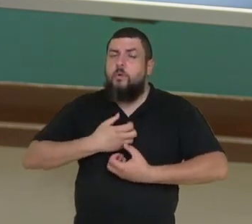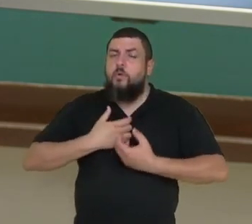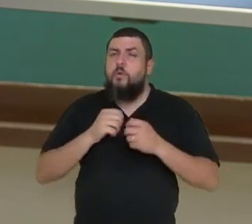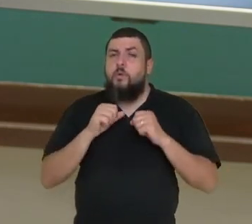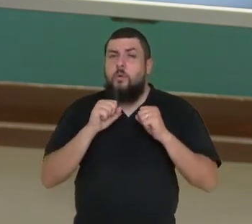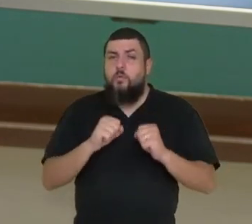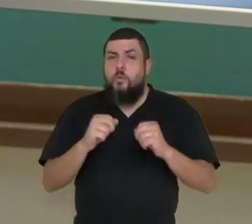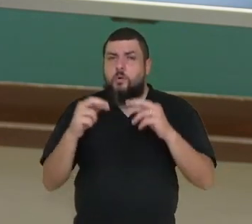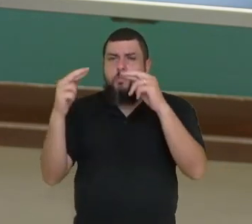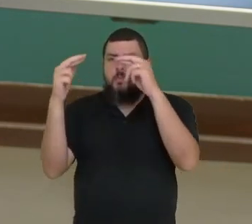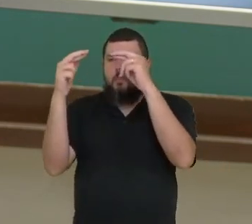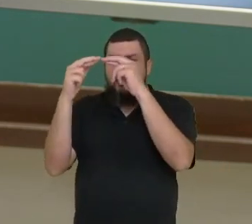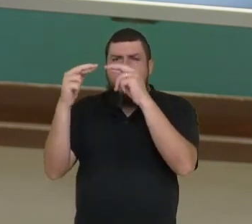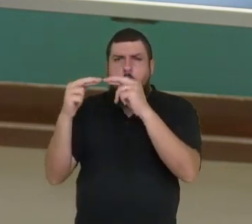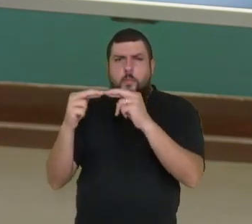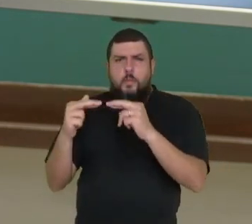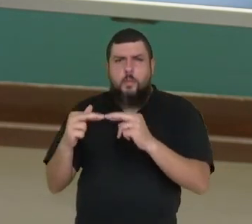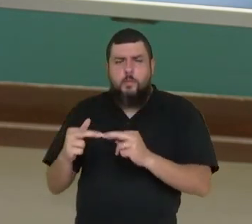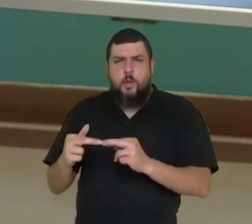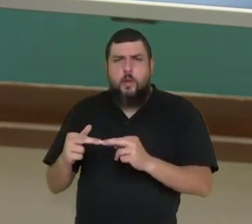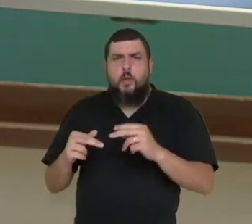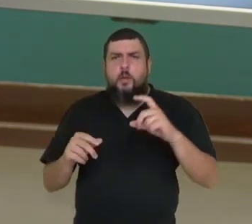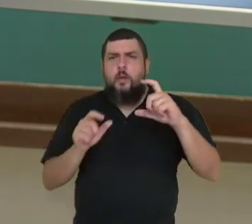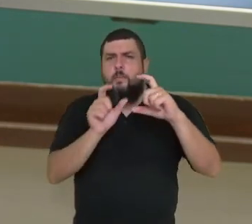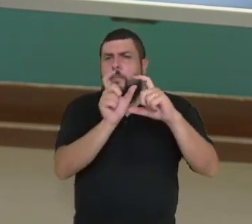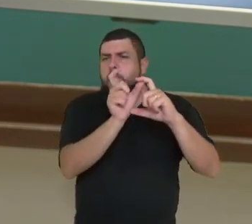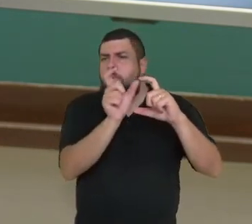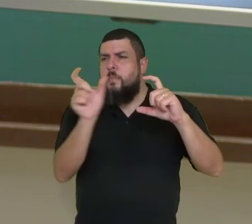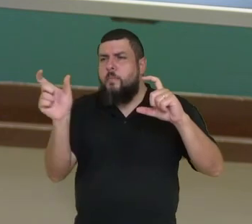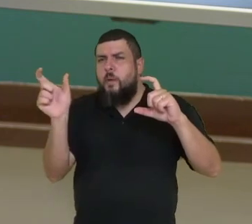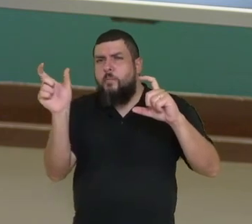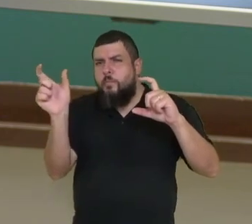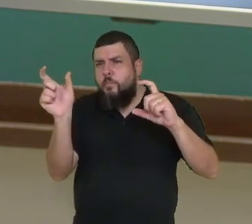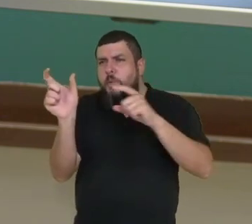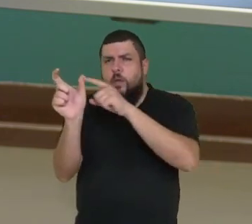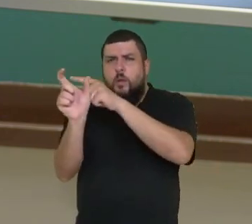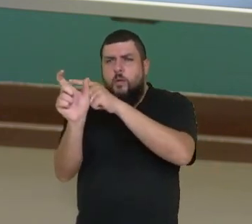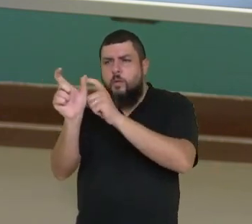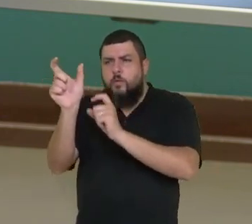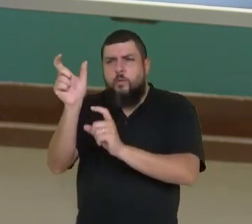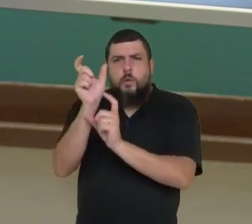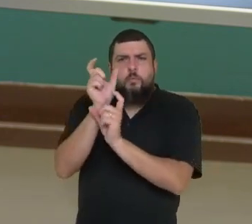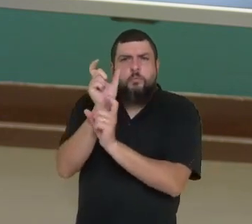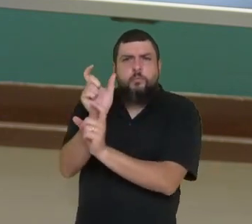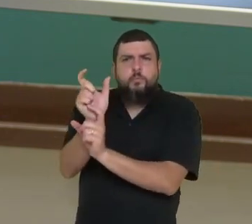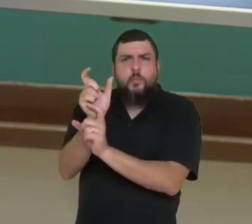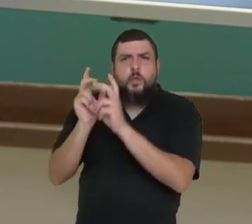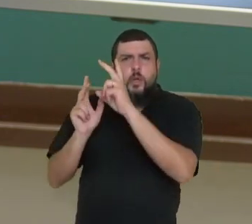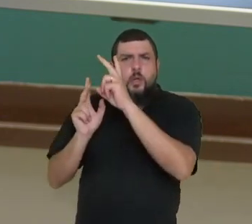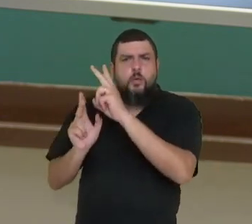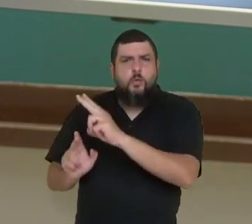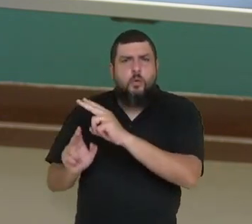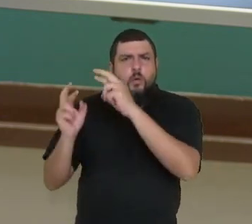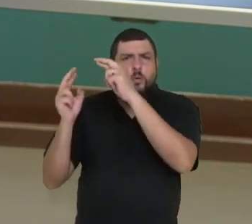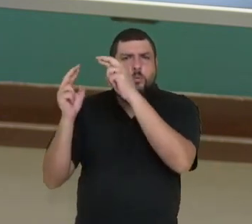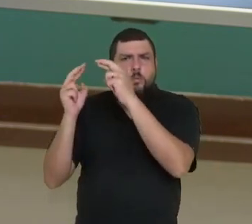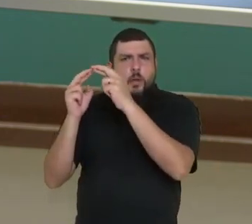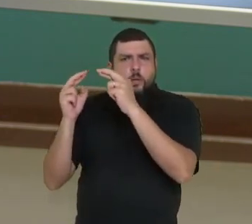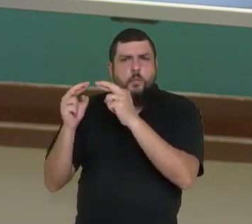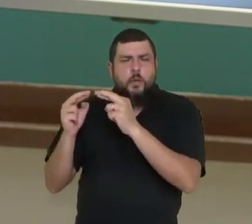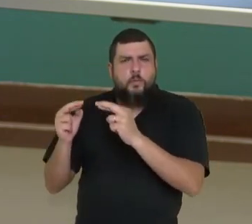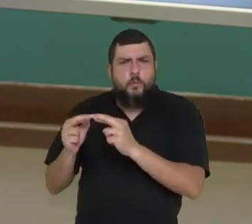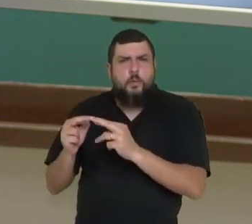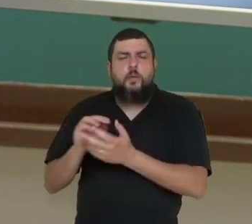são as palavras cujas terminações apresentam os mesmos elementos fonéticos, né? Então a gente tem o mesmo som, a mesma pronúncia